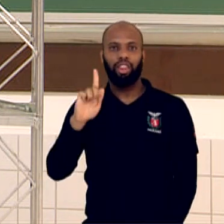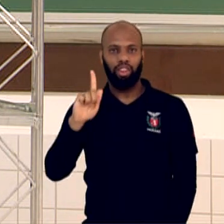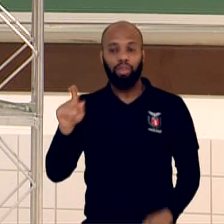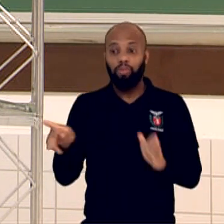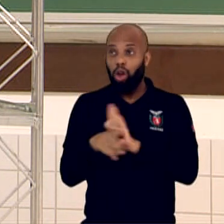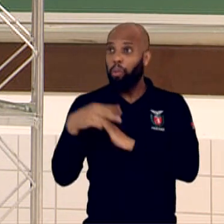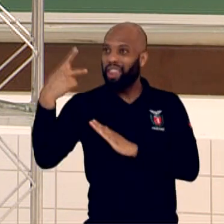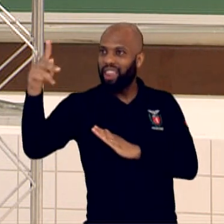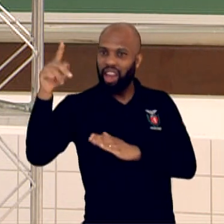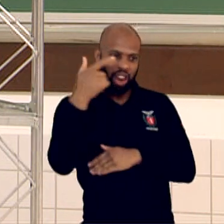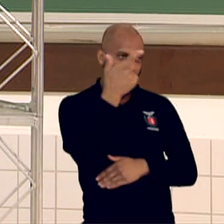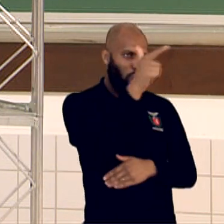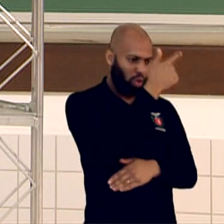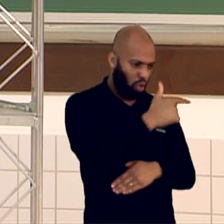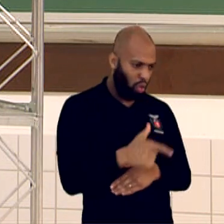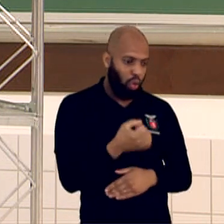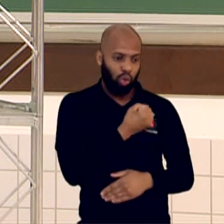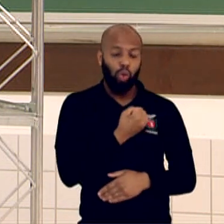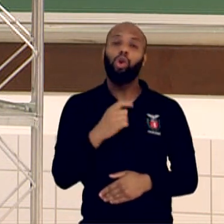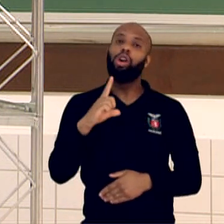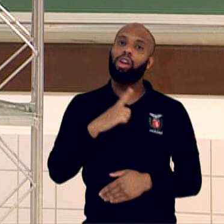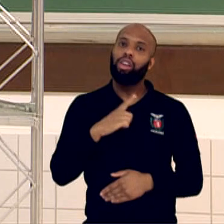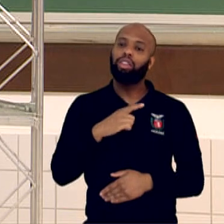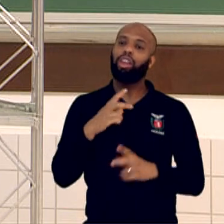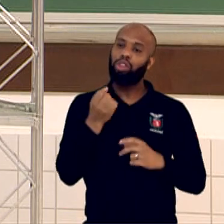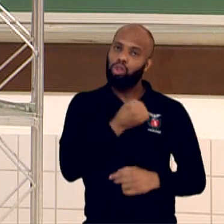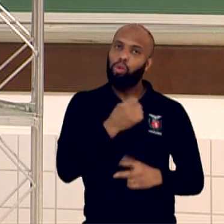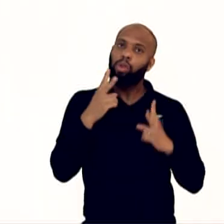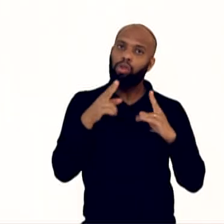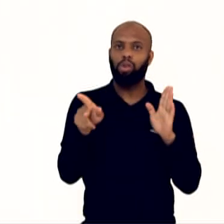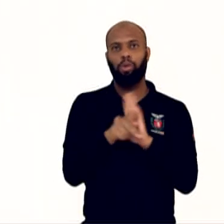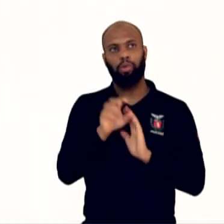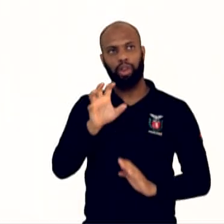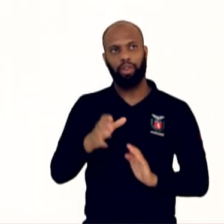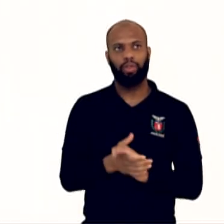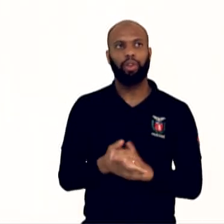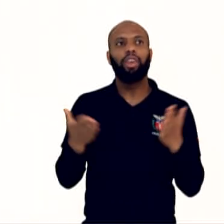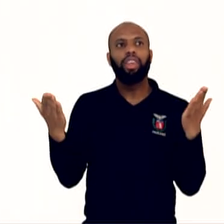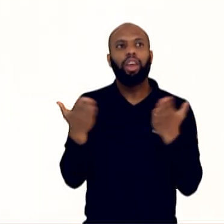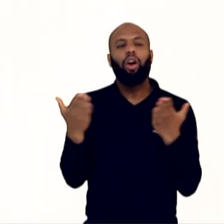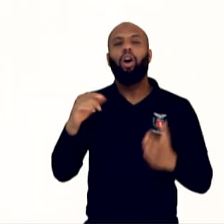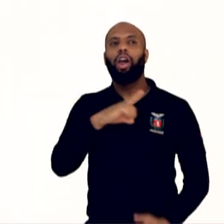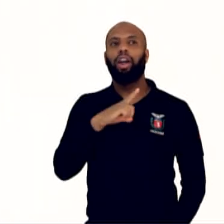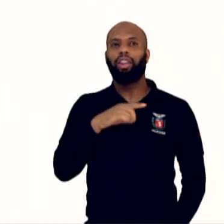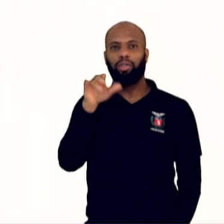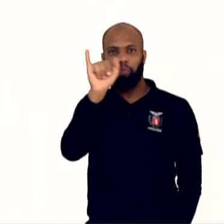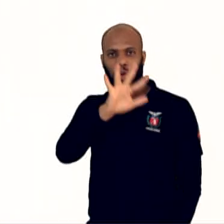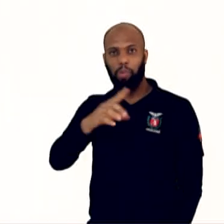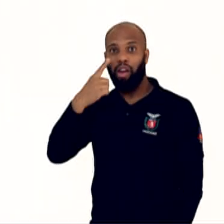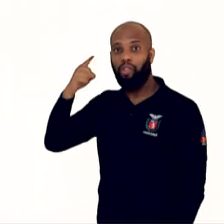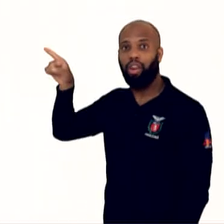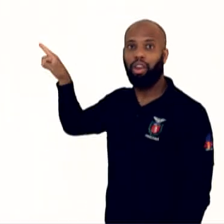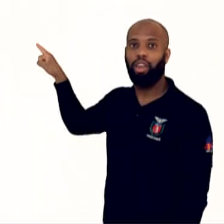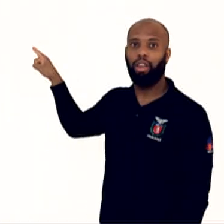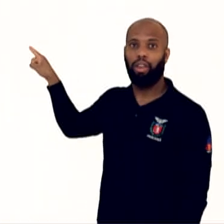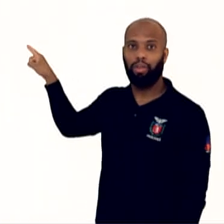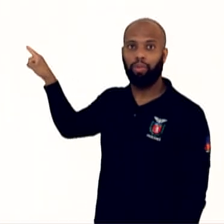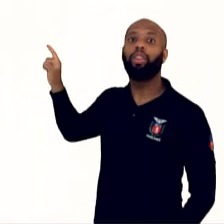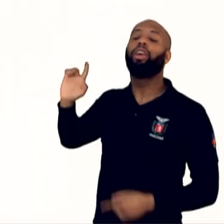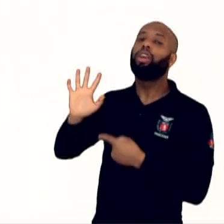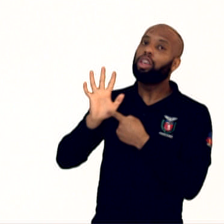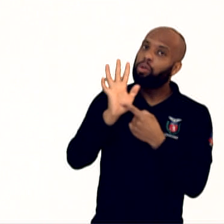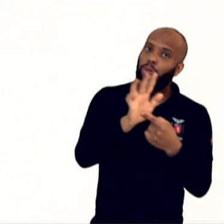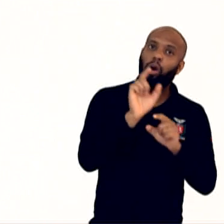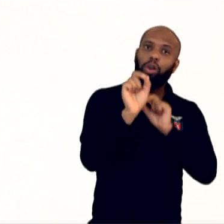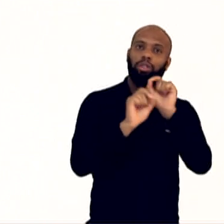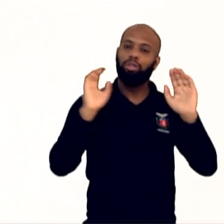como é que a gente faz essa redução? Então, aqui nós temos uma figura que vai mostrar para vocês um pouquinho essa correspondência, né?